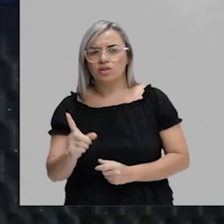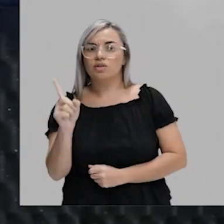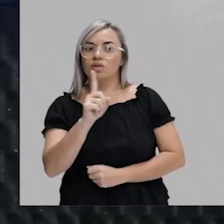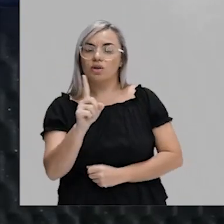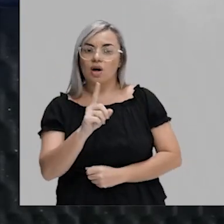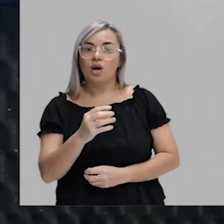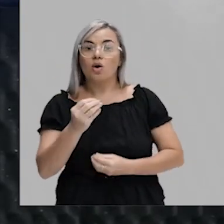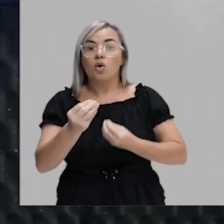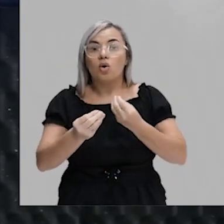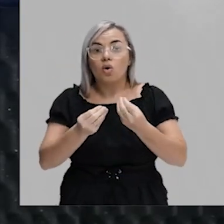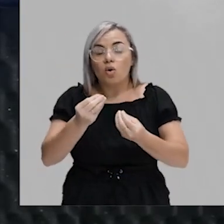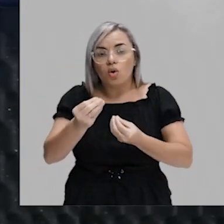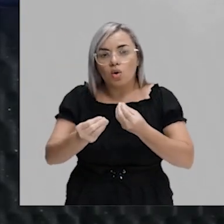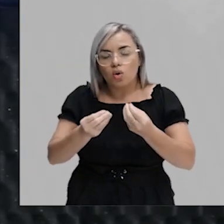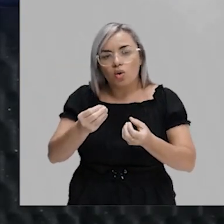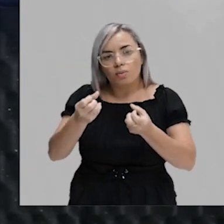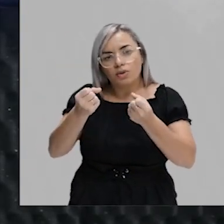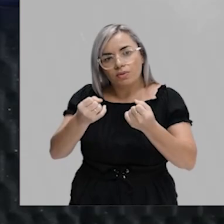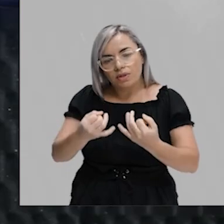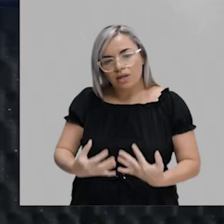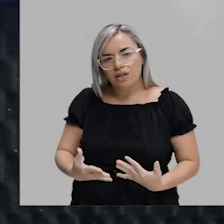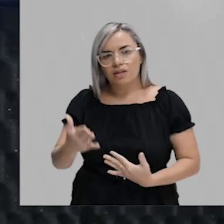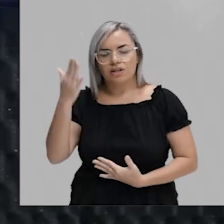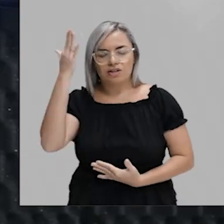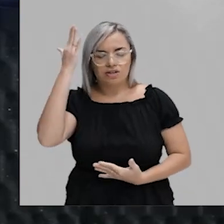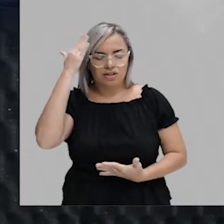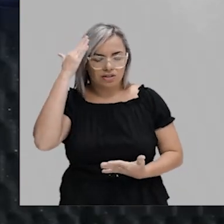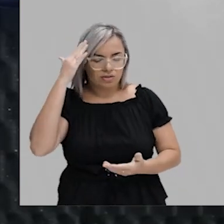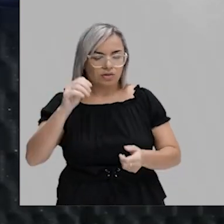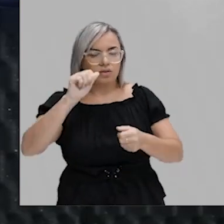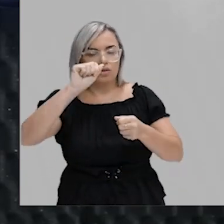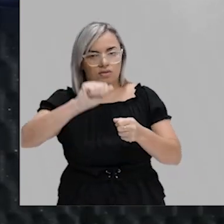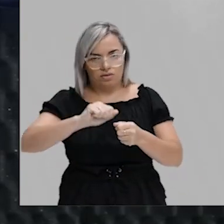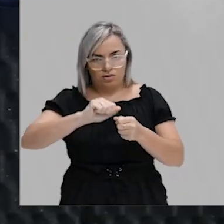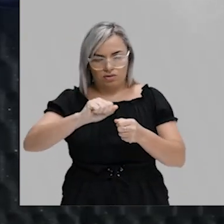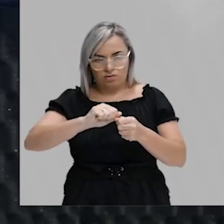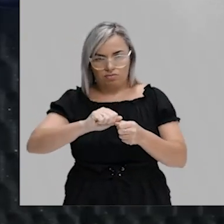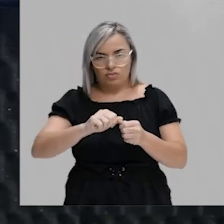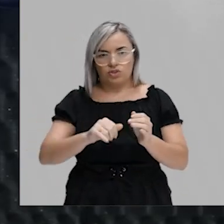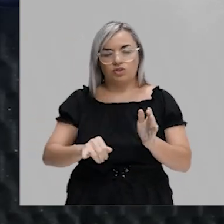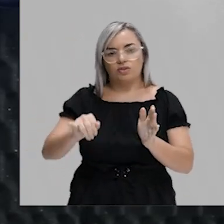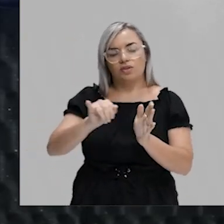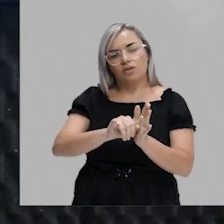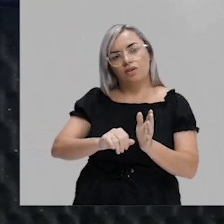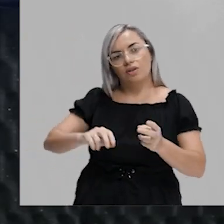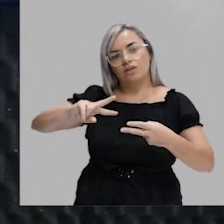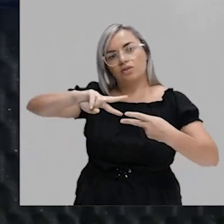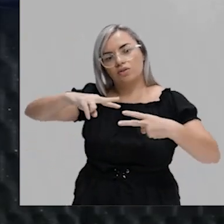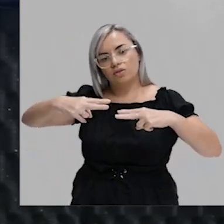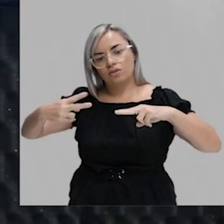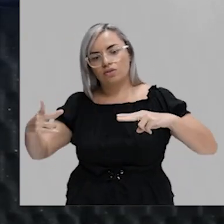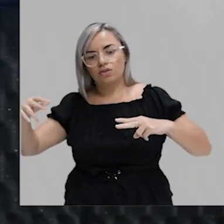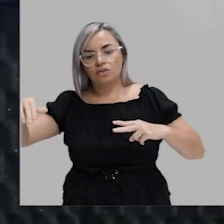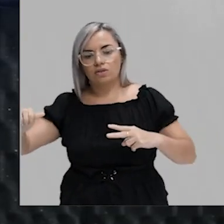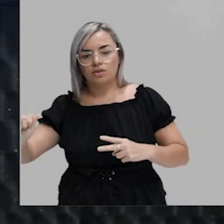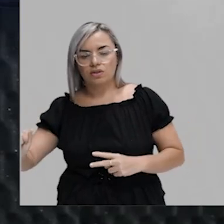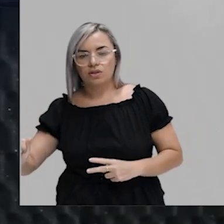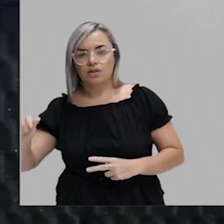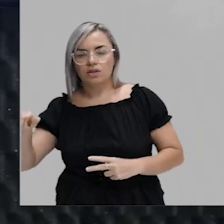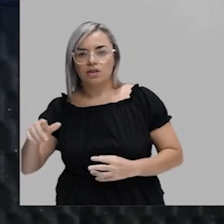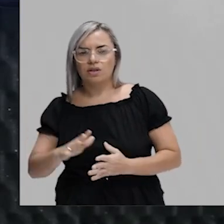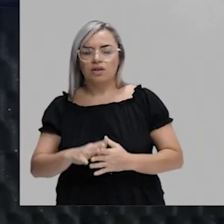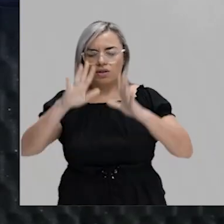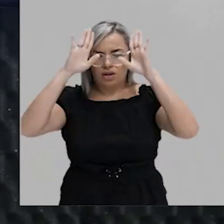entendam como esse processo é feito e vocês têm condições de, por exemplo, de